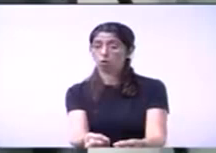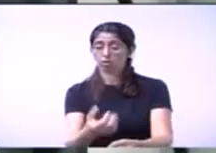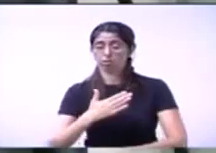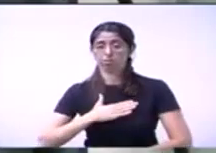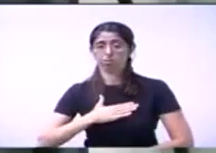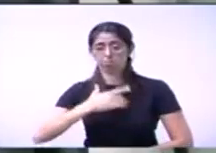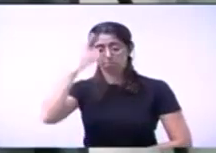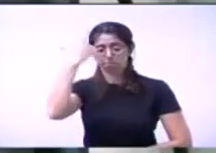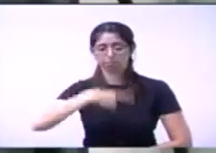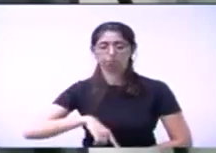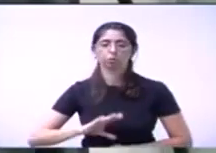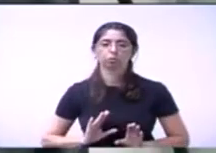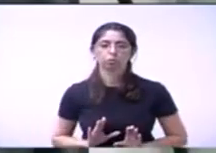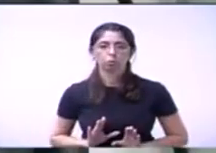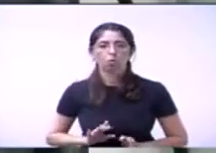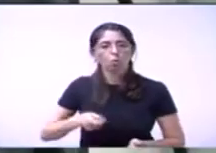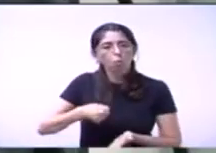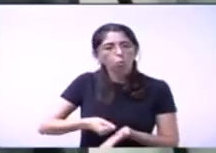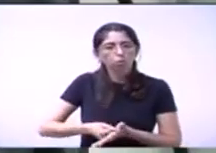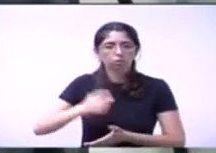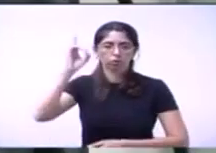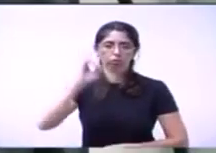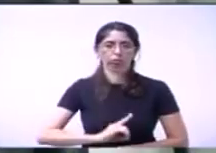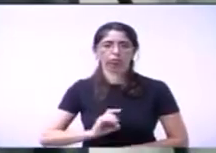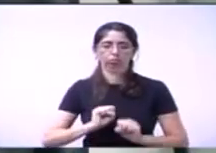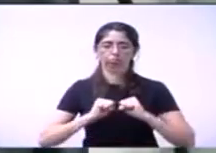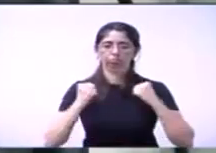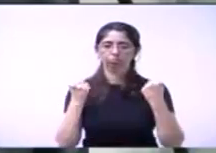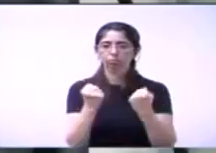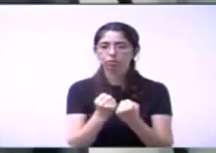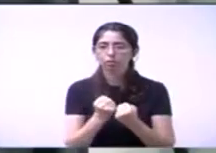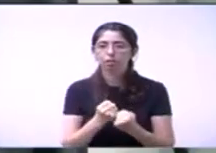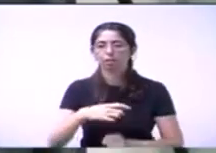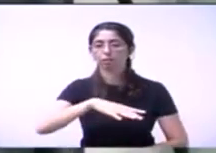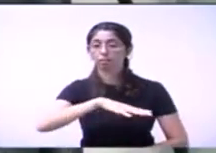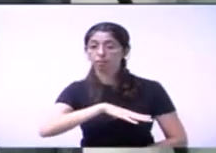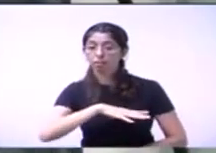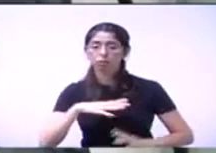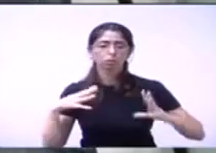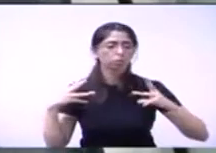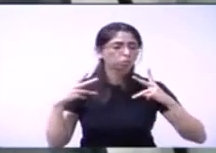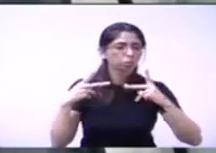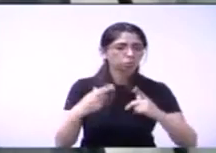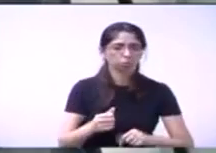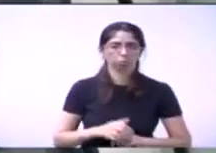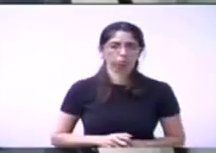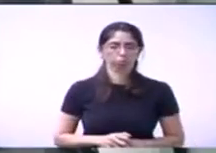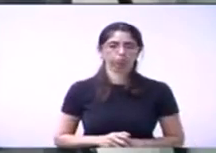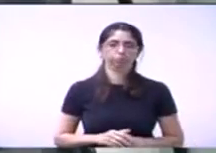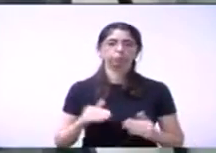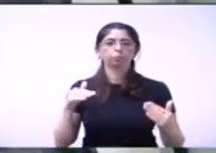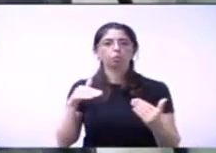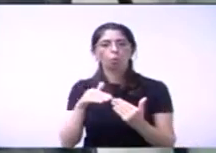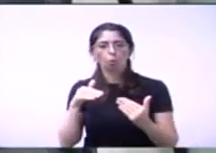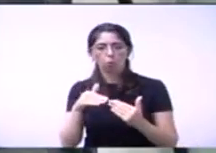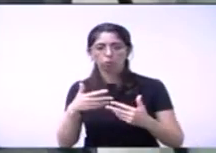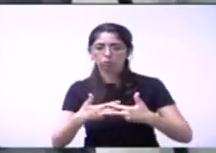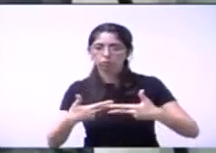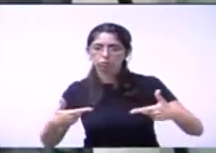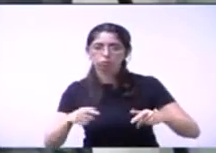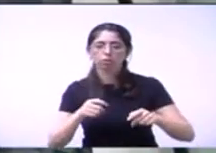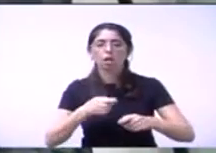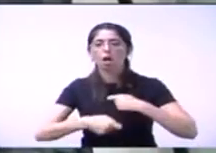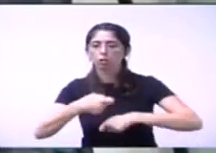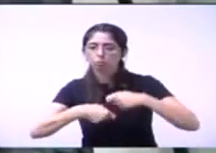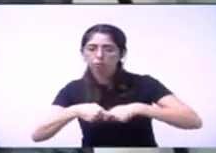importante e deve continuar, que pensasse que o atual governo é o governo